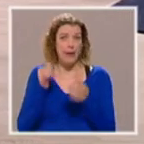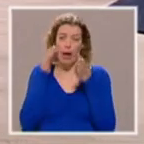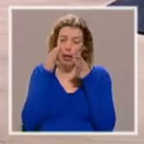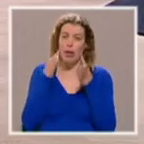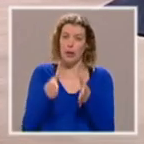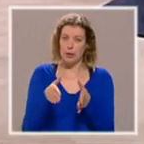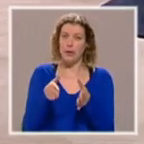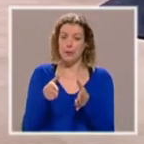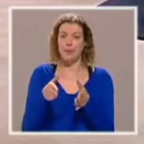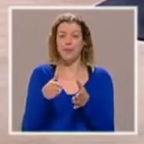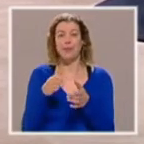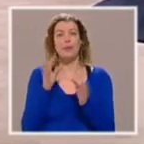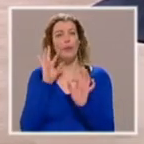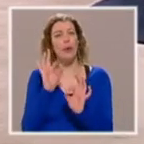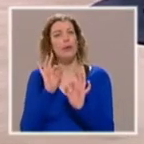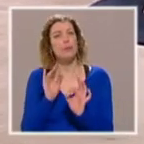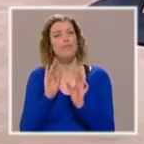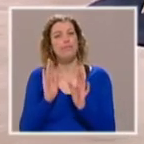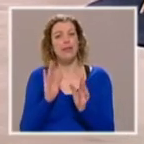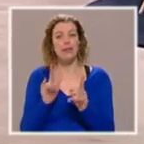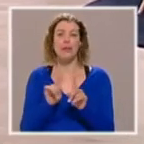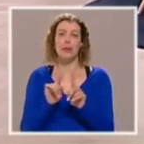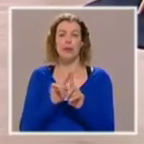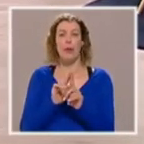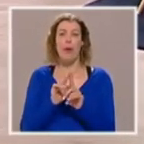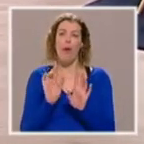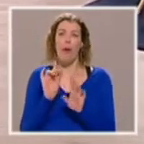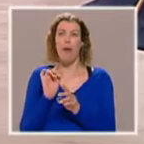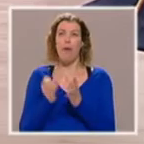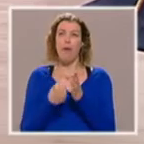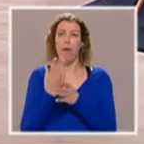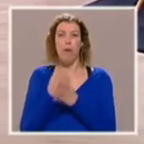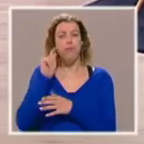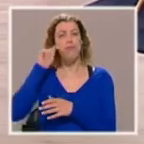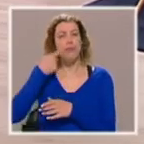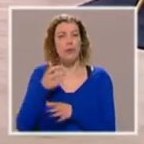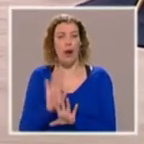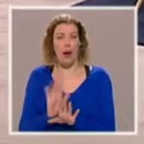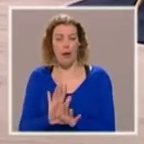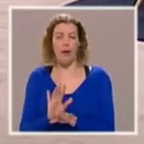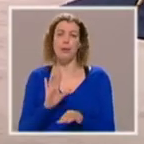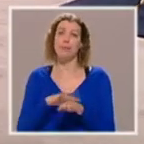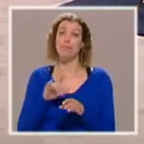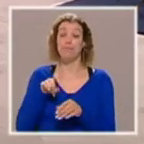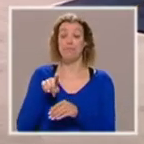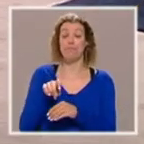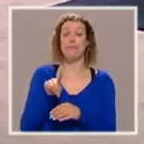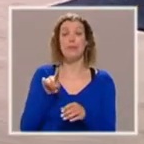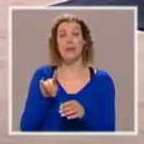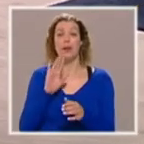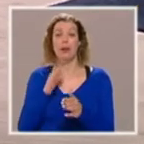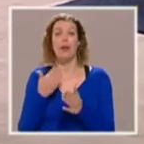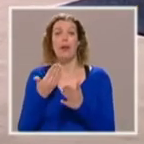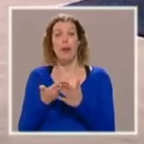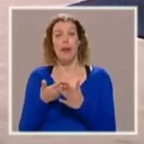atenção e deve ter algum cuidado para não afetar a sua produção de espermatozoides e, com isso, não comprometer